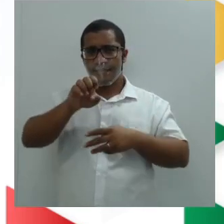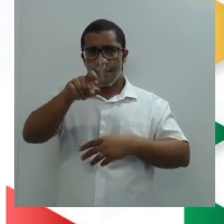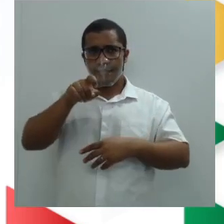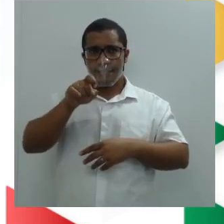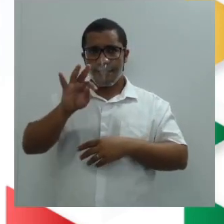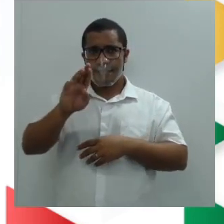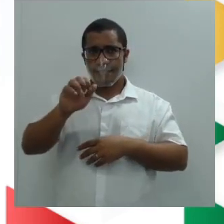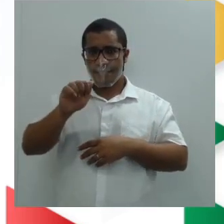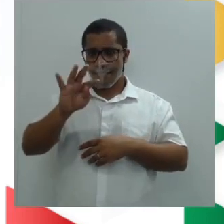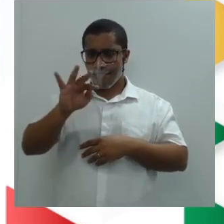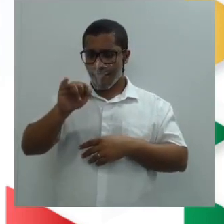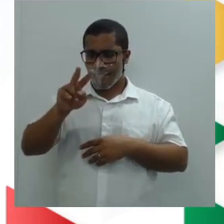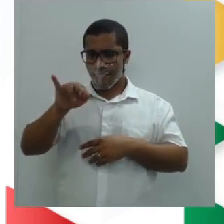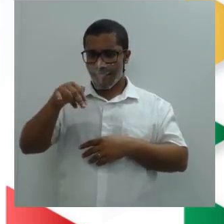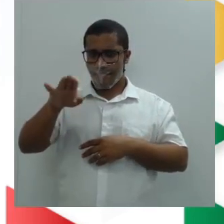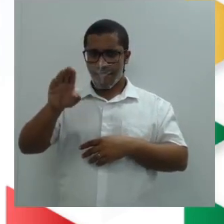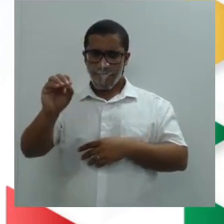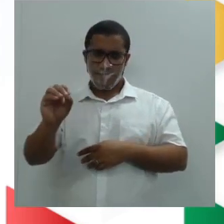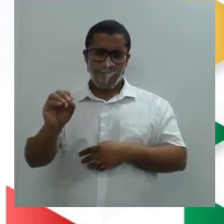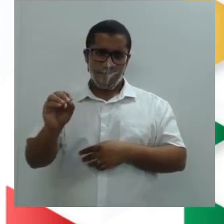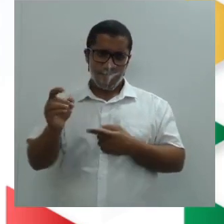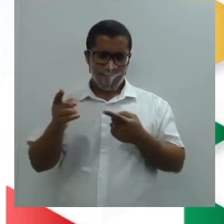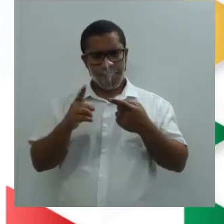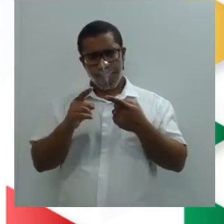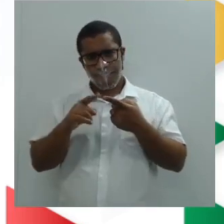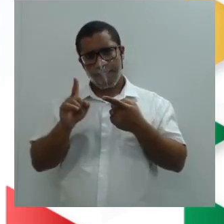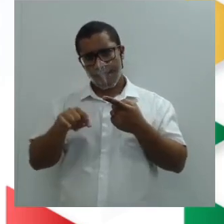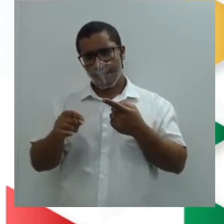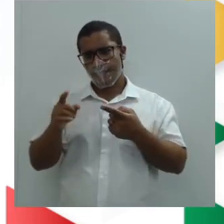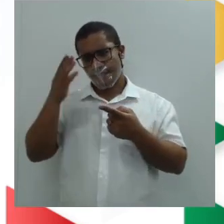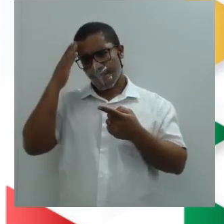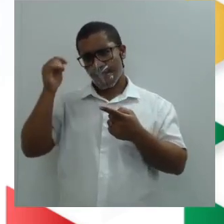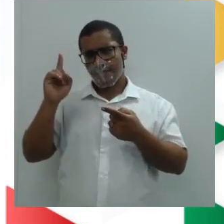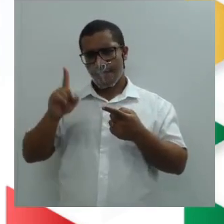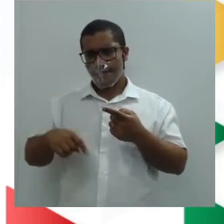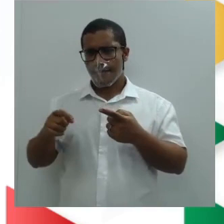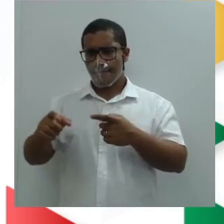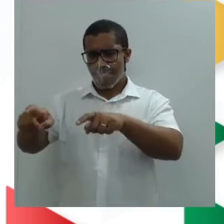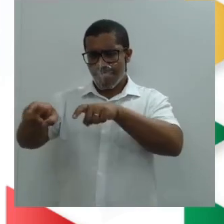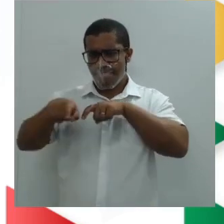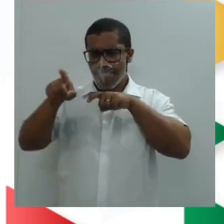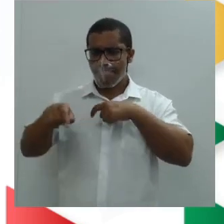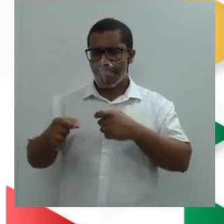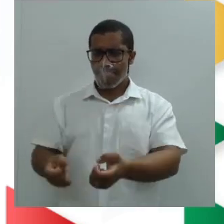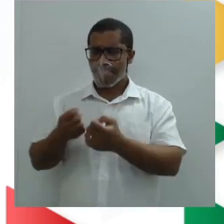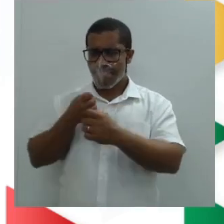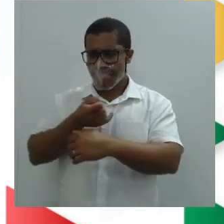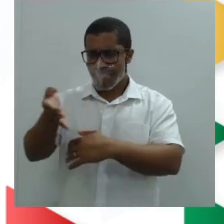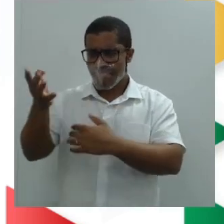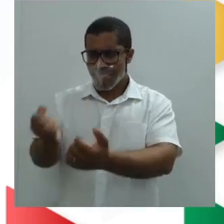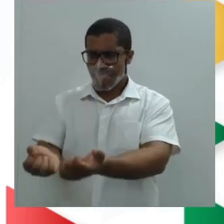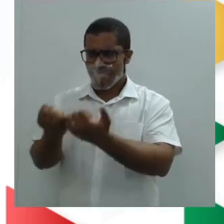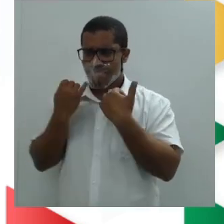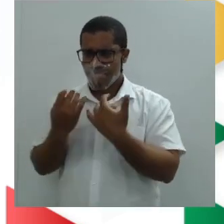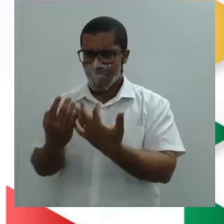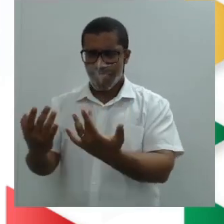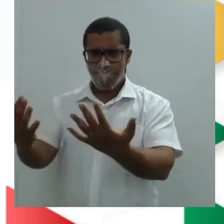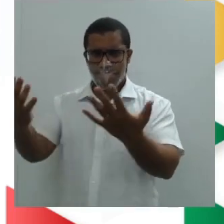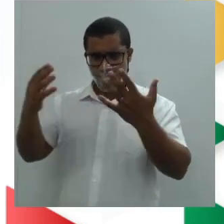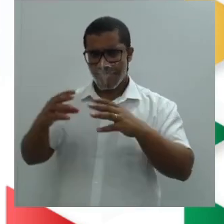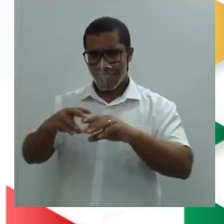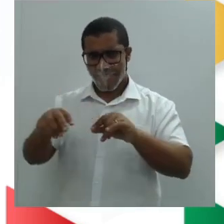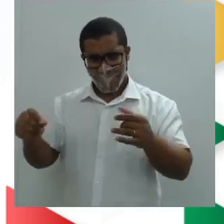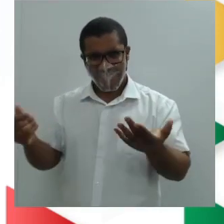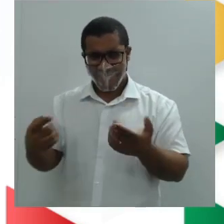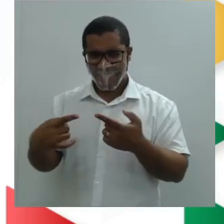extrativismo, tá certo? A agricultura, a gente sabe, aquela ação, né? Aquele serviço que trabalha com a terra,